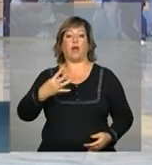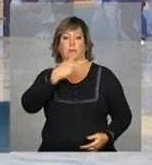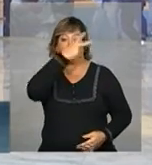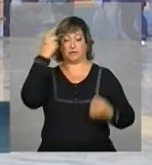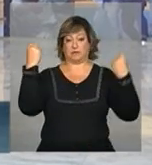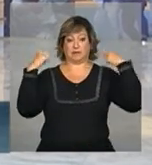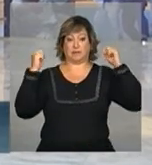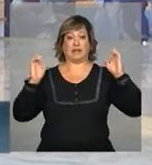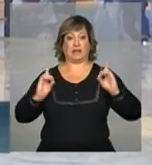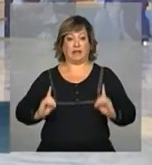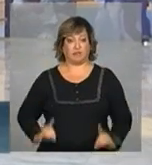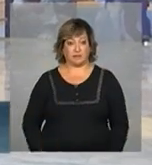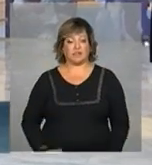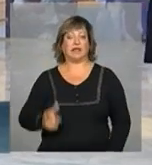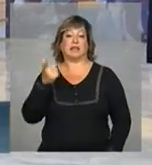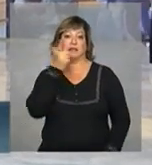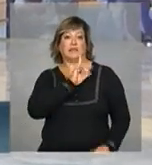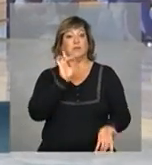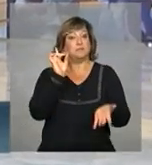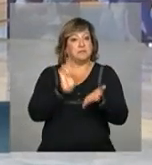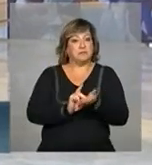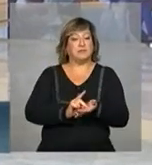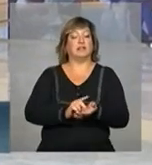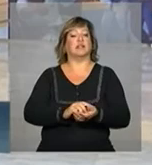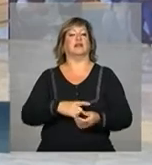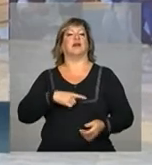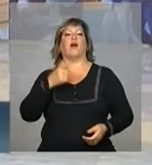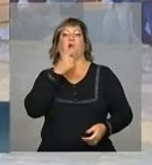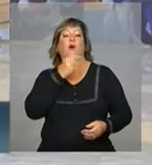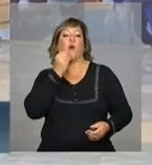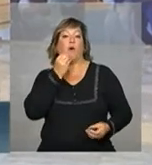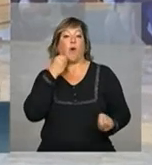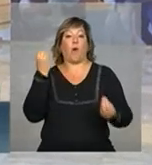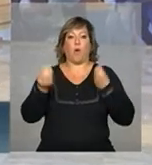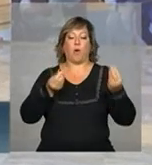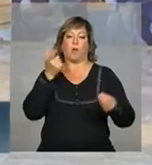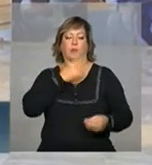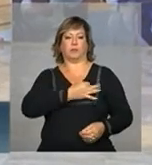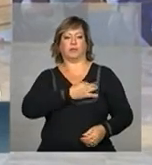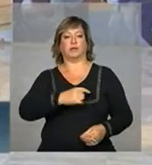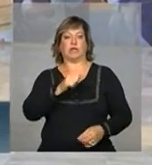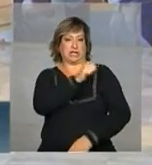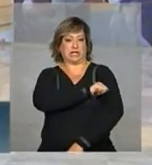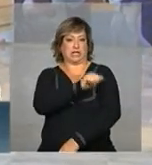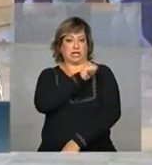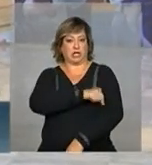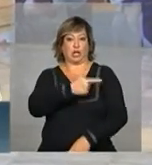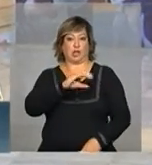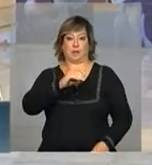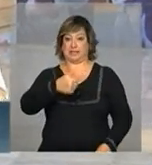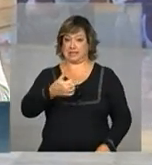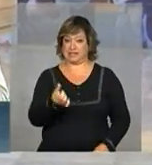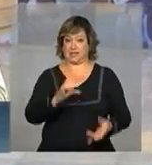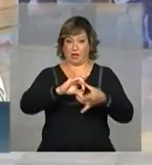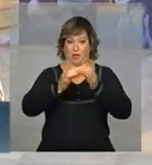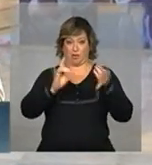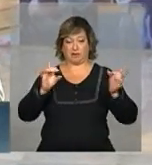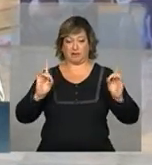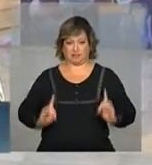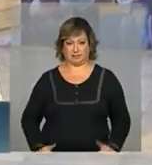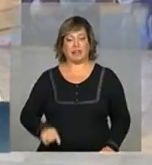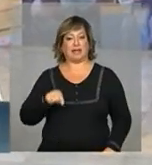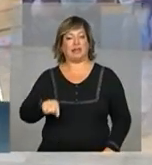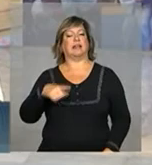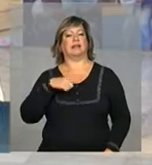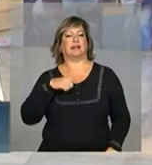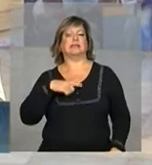atletas paralímpicos com chances reais de disputar medalhas nos Jogos do Rio de Janeiro de 2016. As bolsas têm valores que